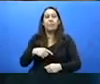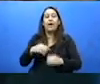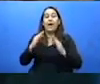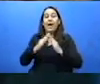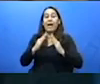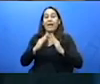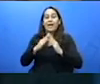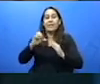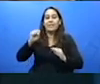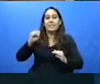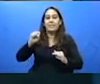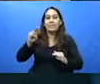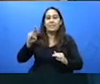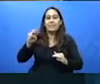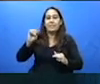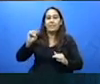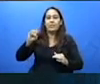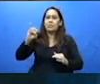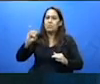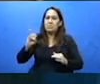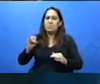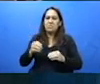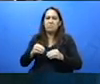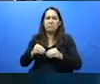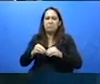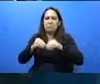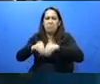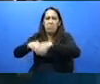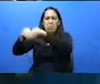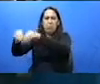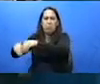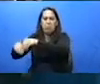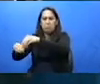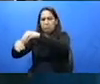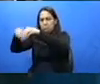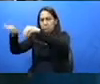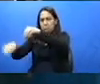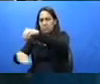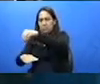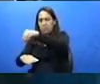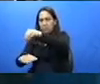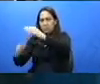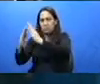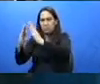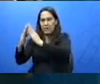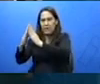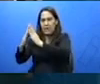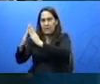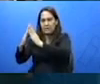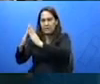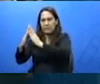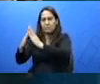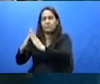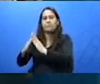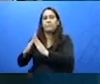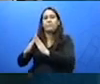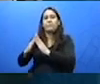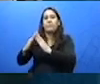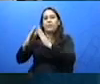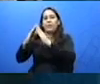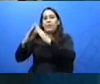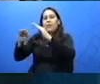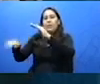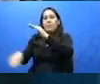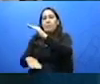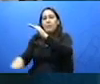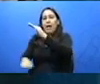Suzy foi morar no porão da nossa casa. Porão é, por exemplo, nós temos uma casa e